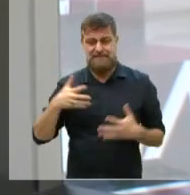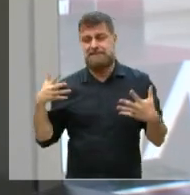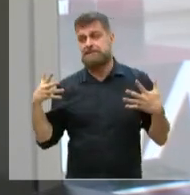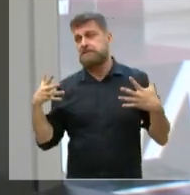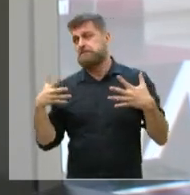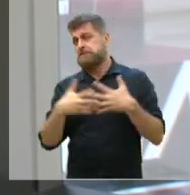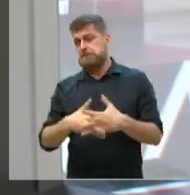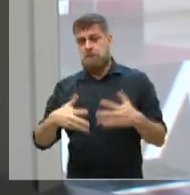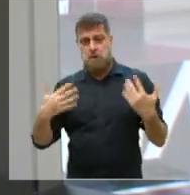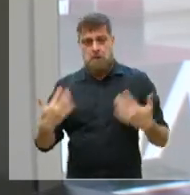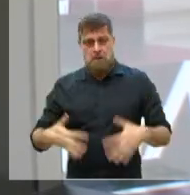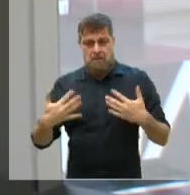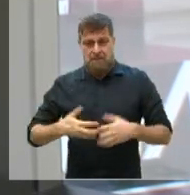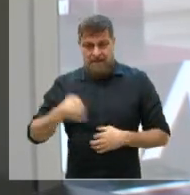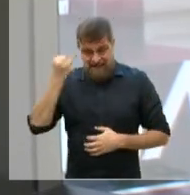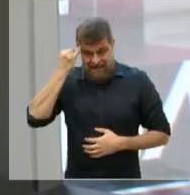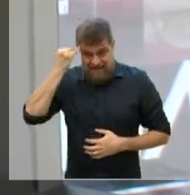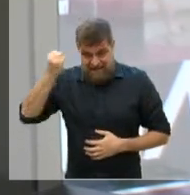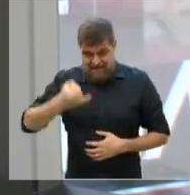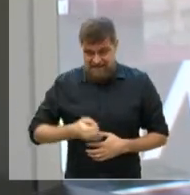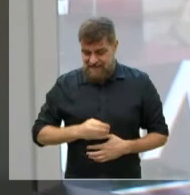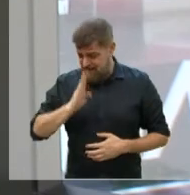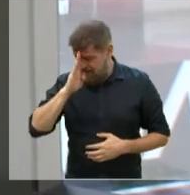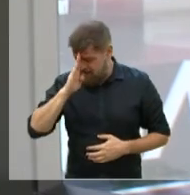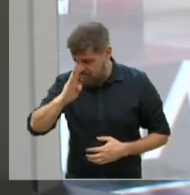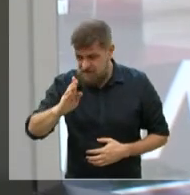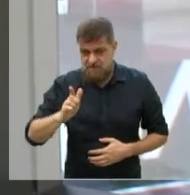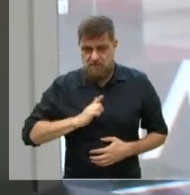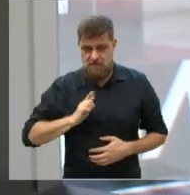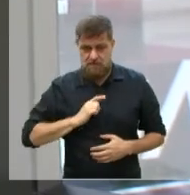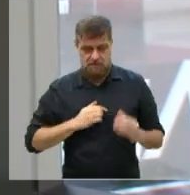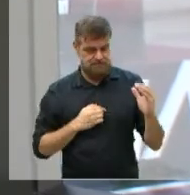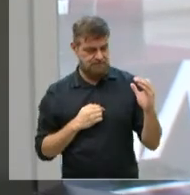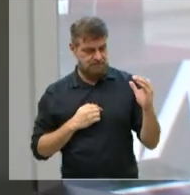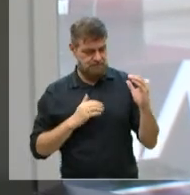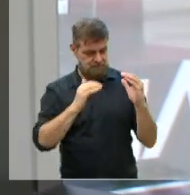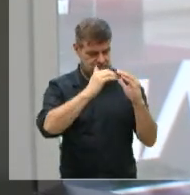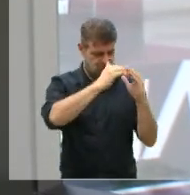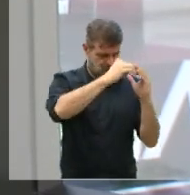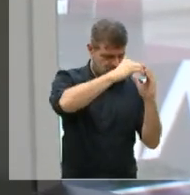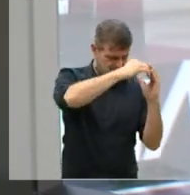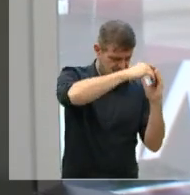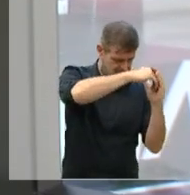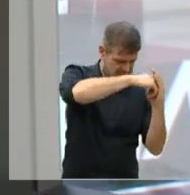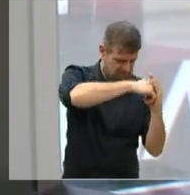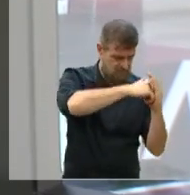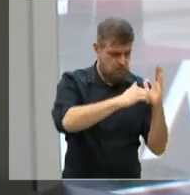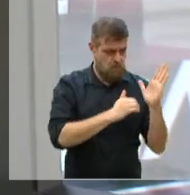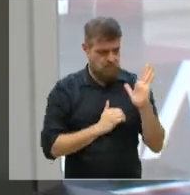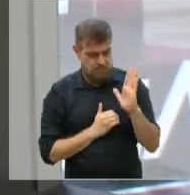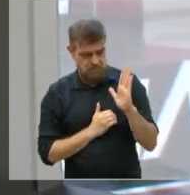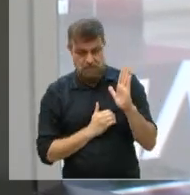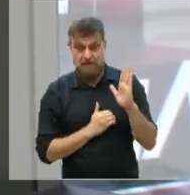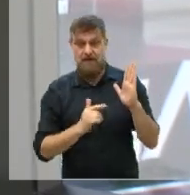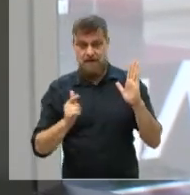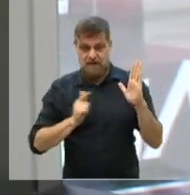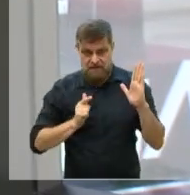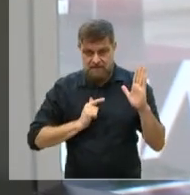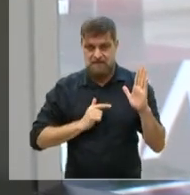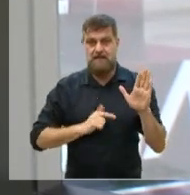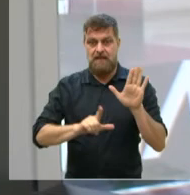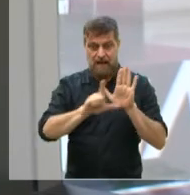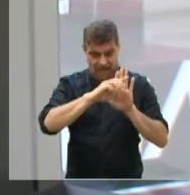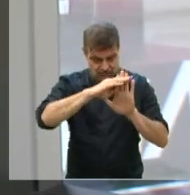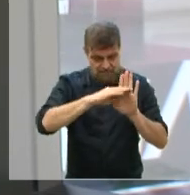para eles, mas a ideia presente em entrar paralelo, sair pelo foco, ou entrar pelo foco e ser paralelo, está presente